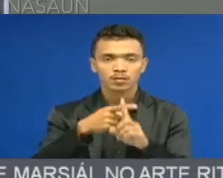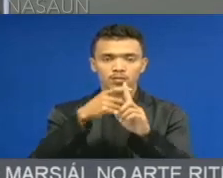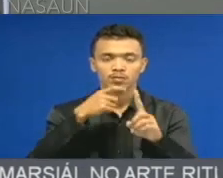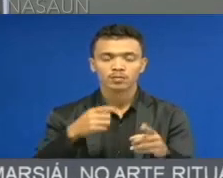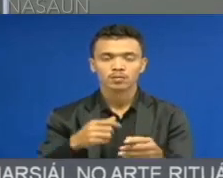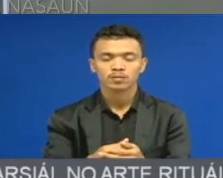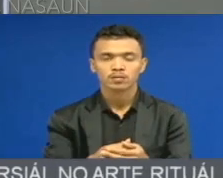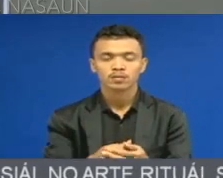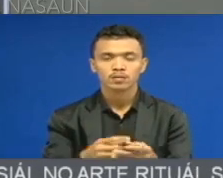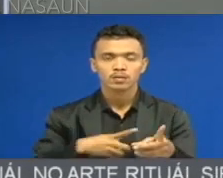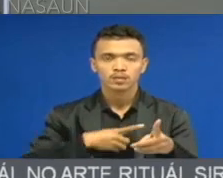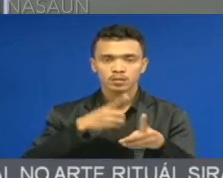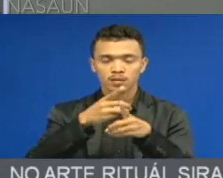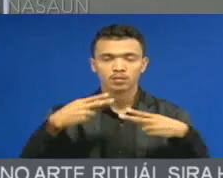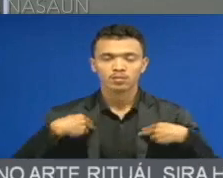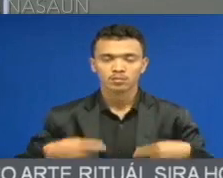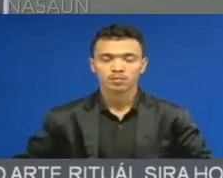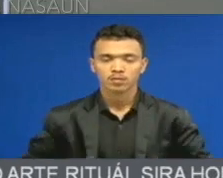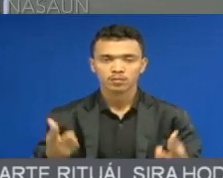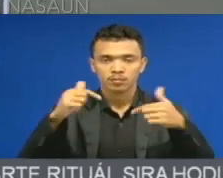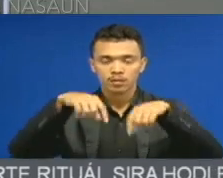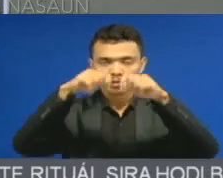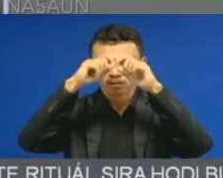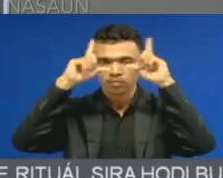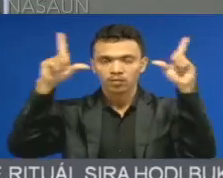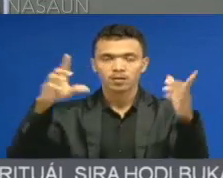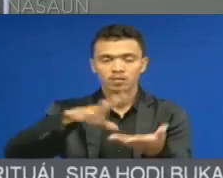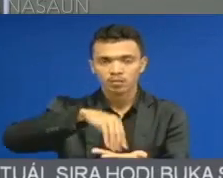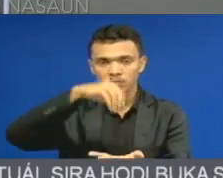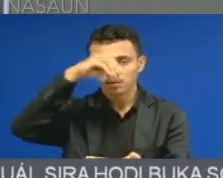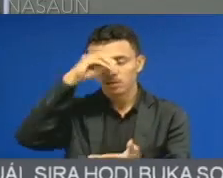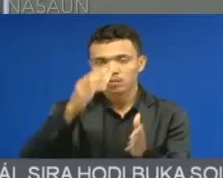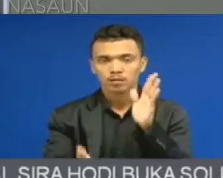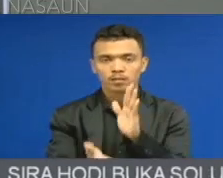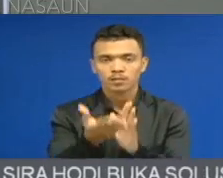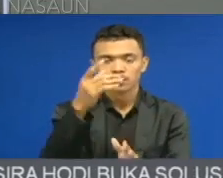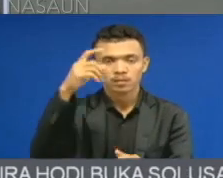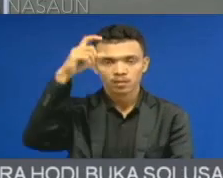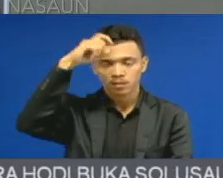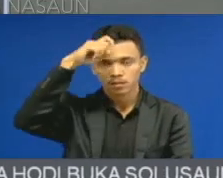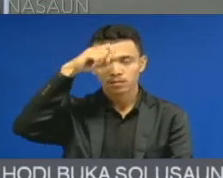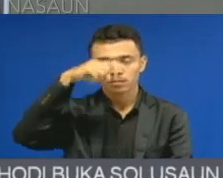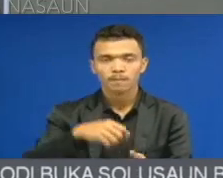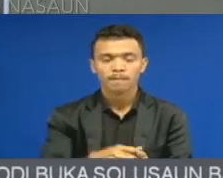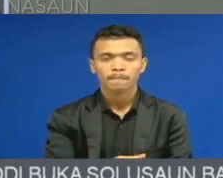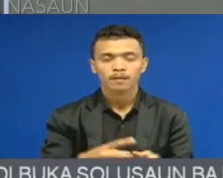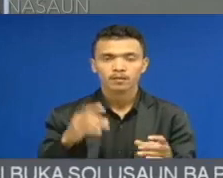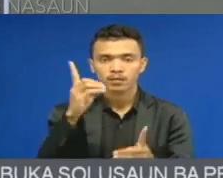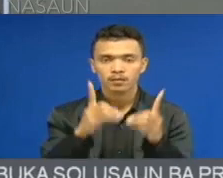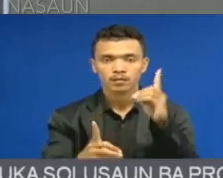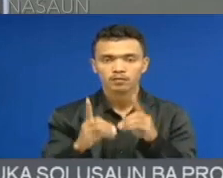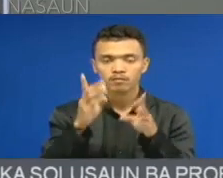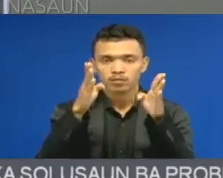nem para direitos humanos, né, para mais Timor, né, atu bel aprende, sai tan capacidade de ativista sira para direitos humanos, que bolo de defensor para direitos